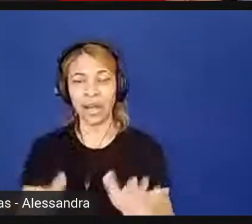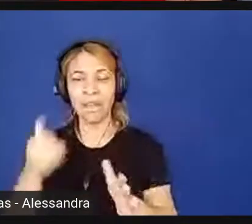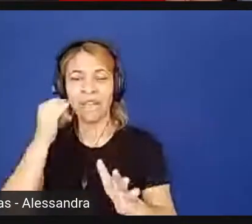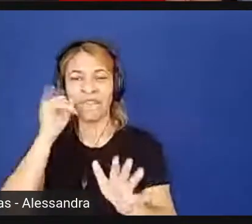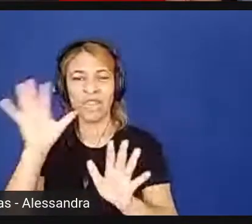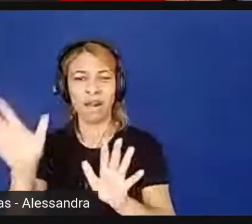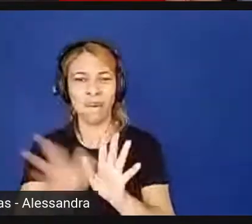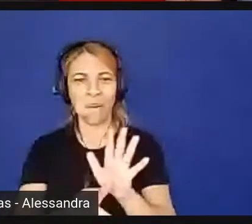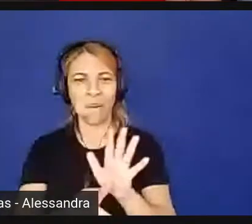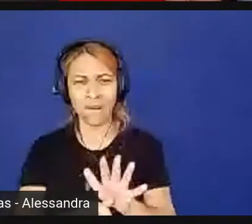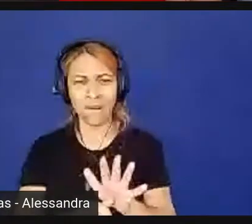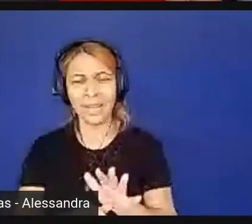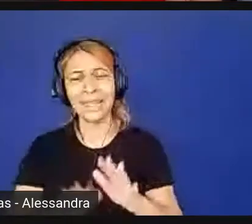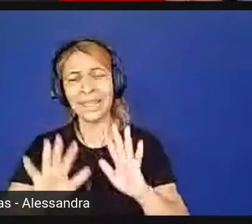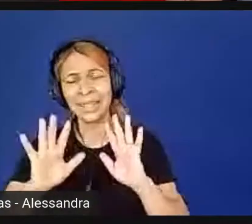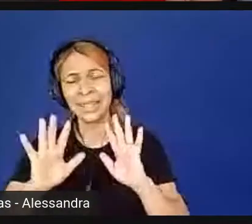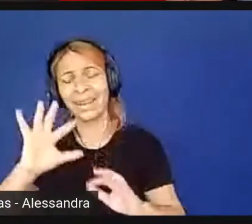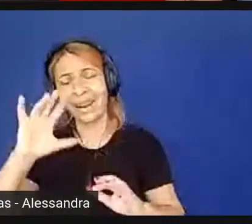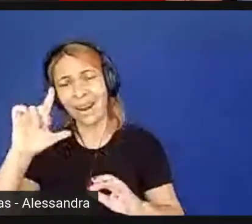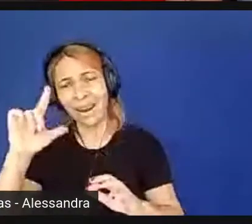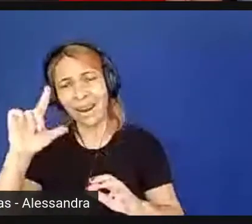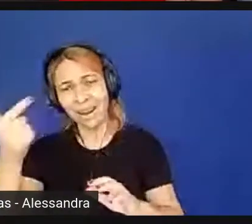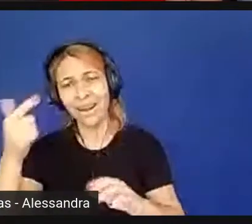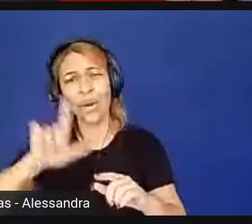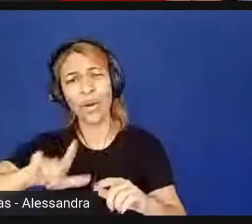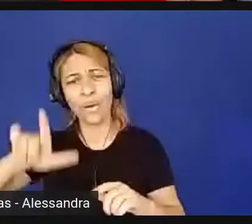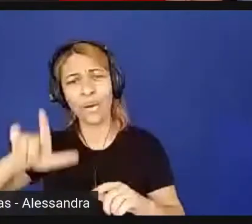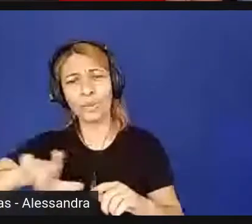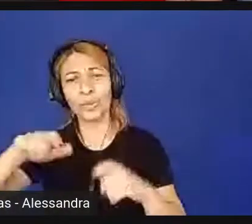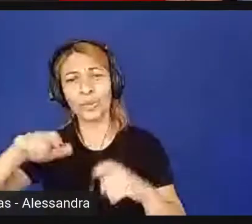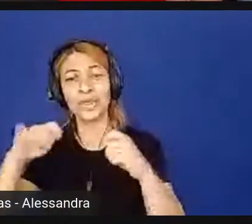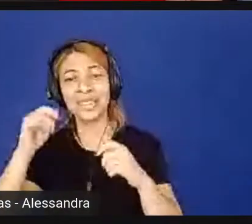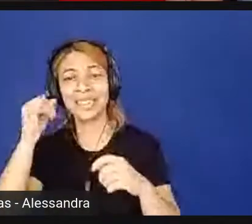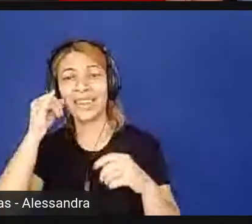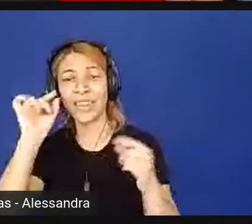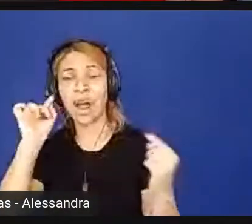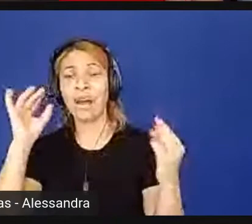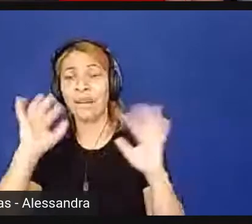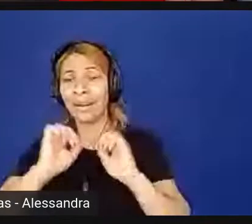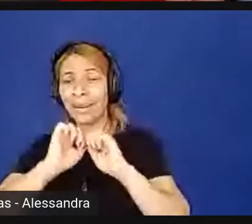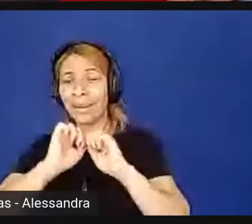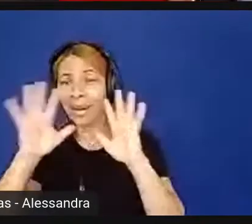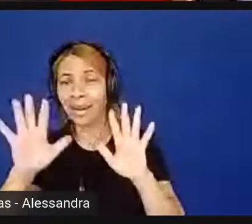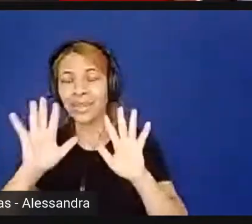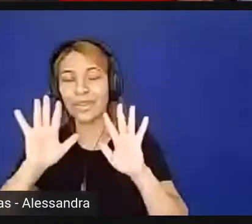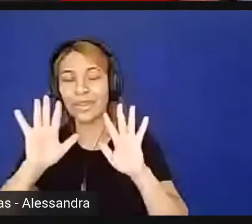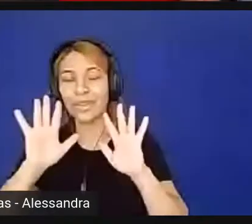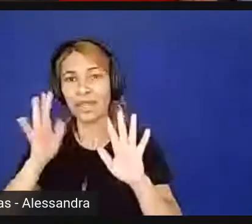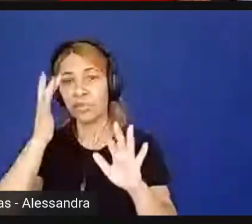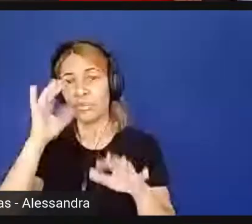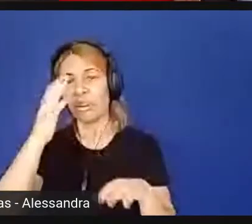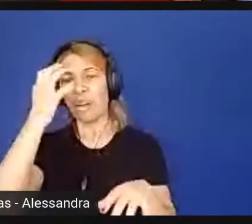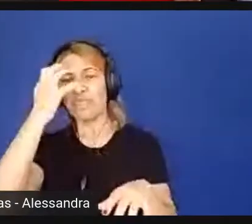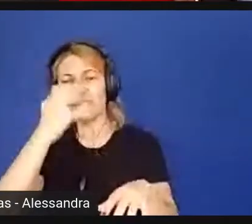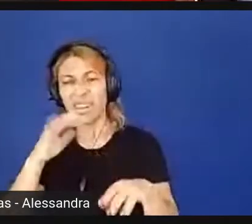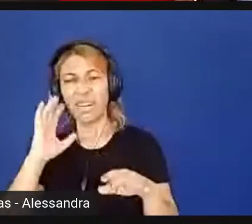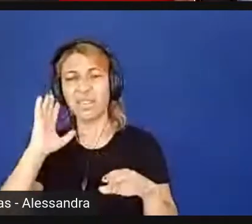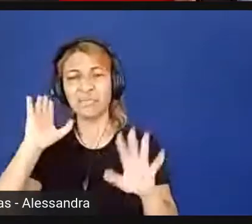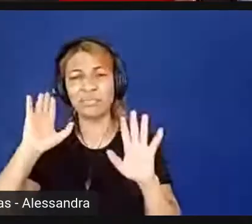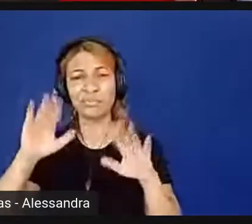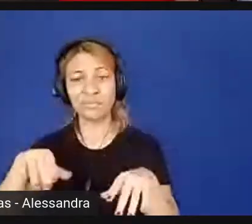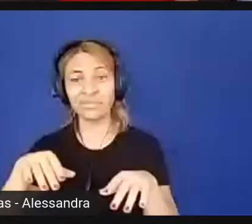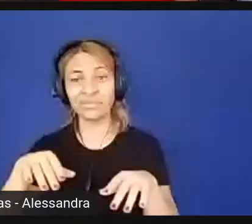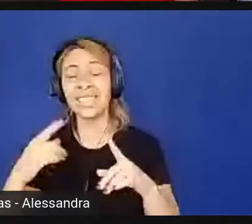Mas é lógico que a gente precisa evitar a corrupção. Chega a ser óbvio, e talvez as pessoas não levem isso tão a sério, porque essa obviedade... A